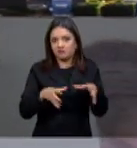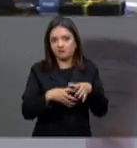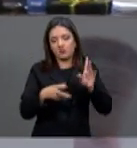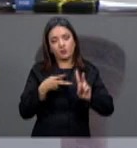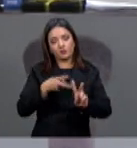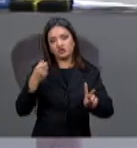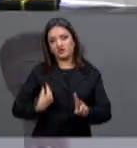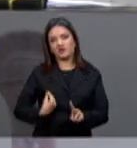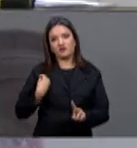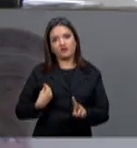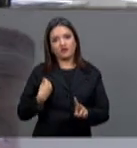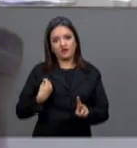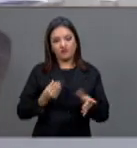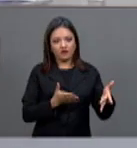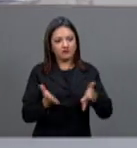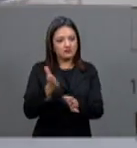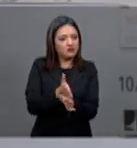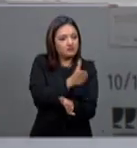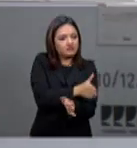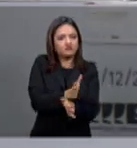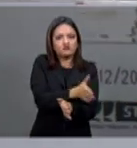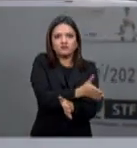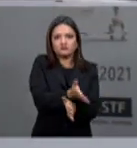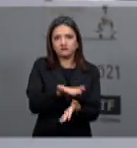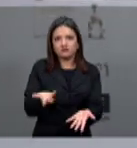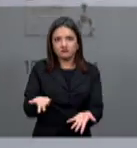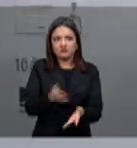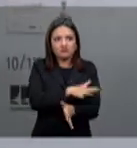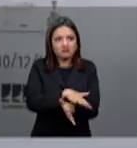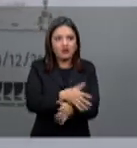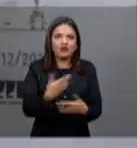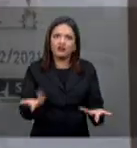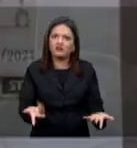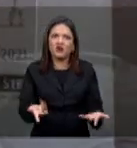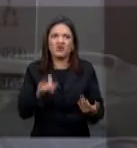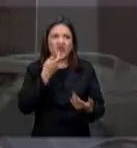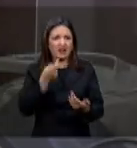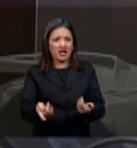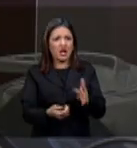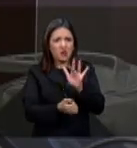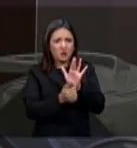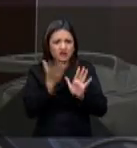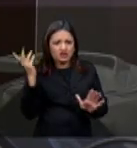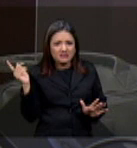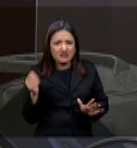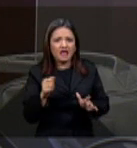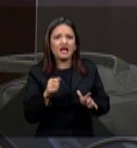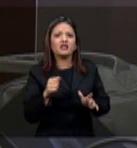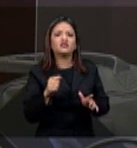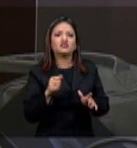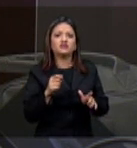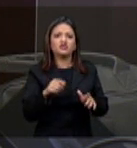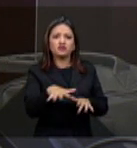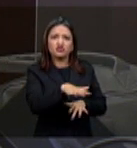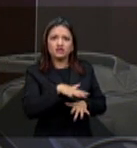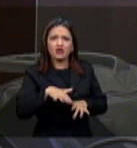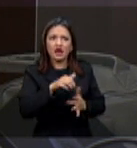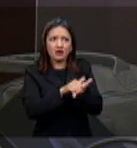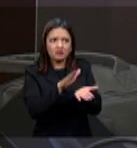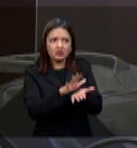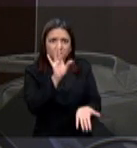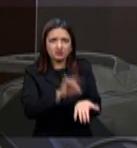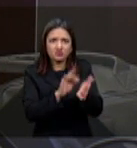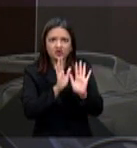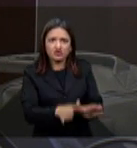Então, não é incompatível... Seminário por estas e por outras. A justiça pelo olhar de mulheres. Quem fala agora é a advogada